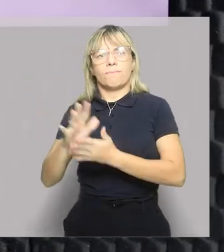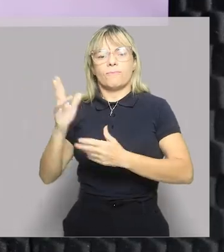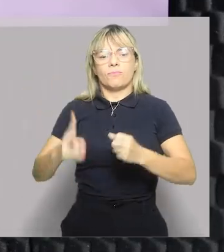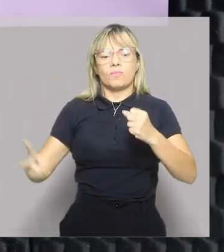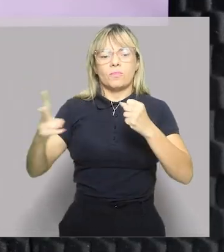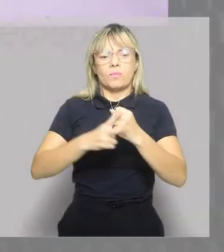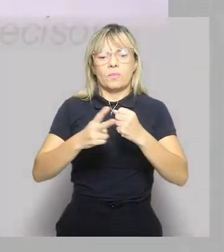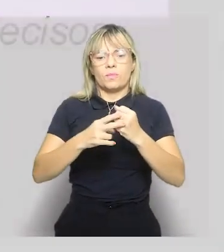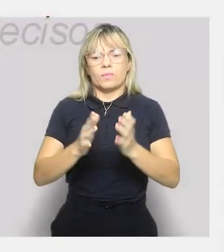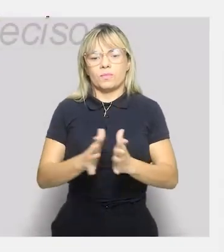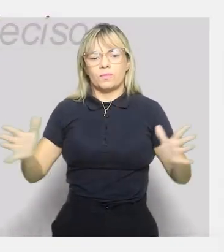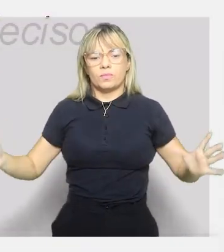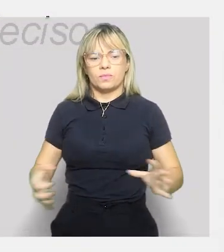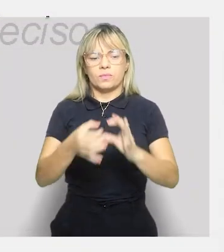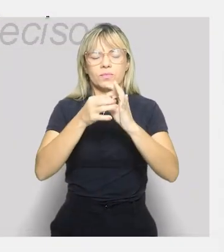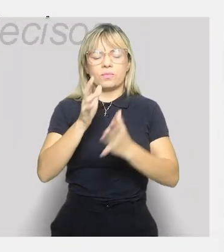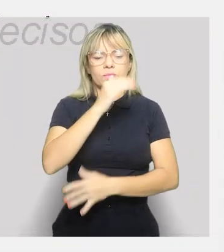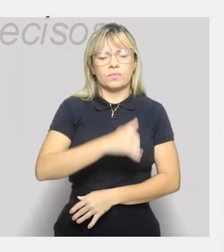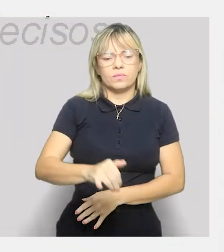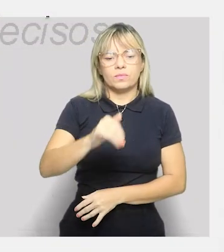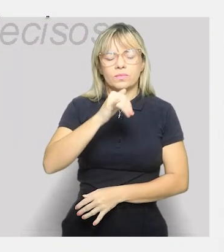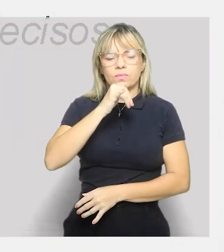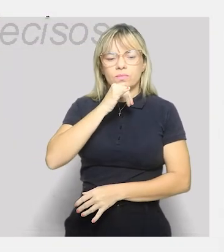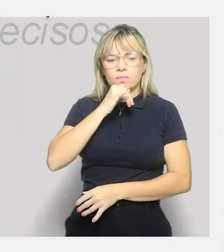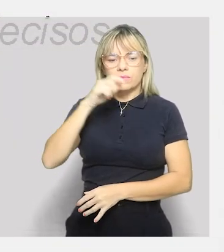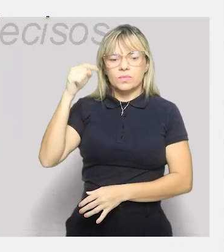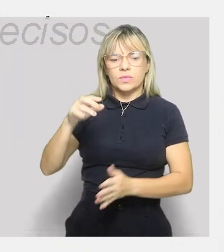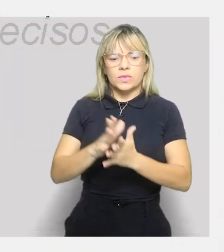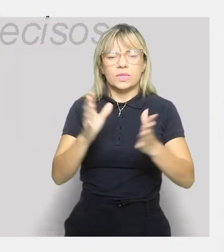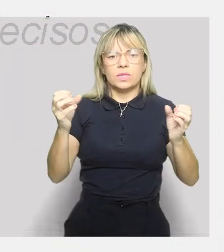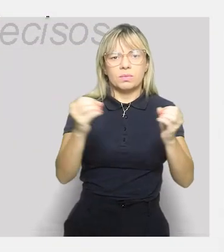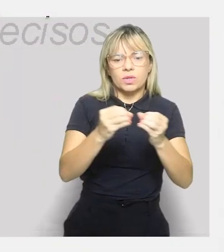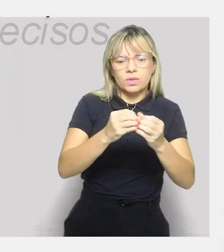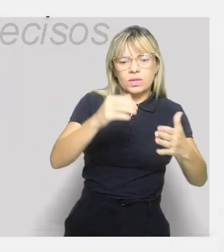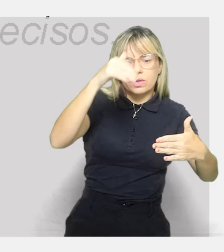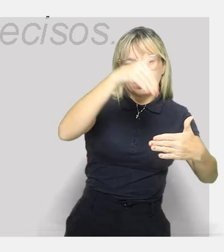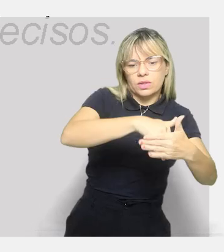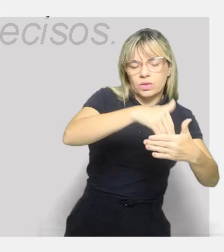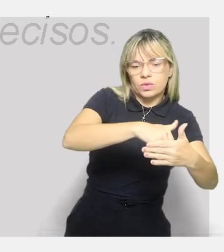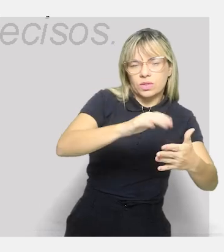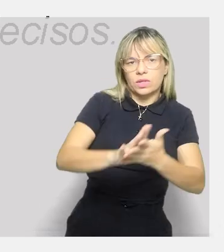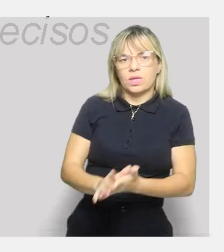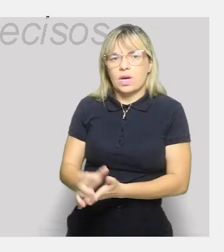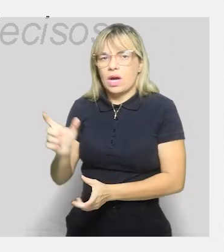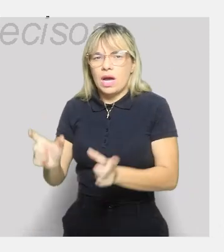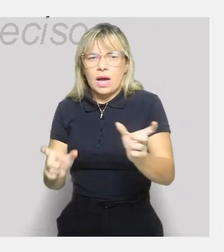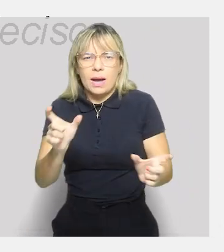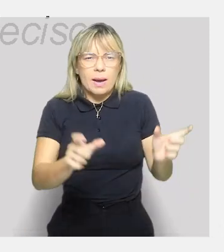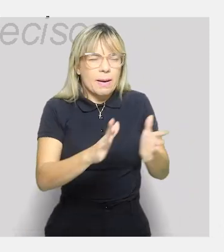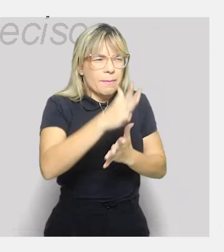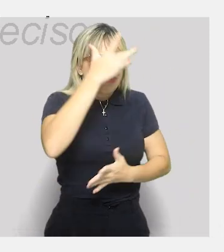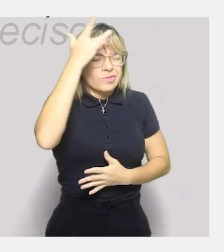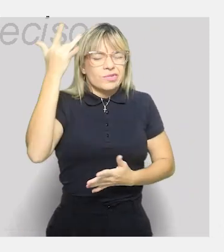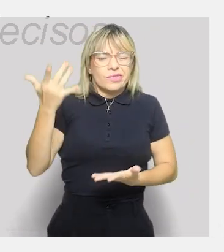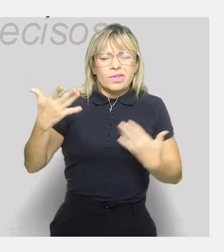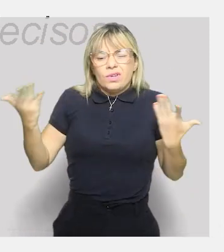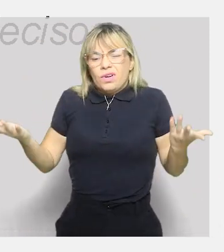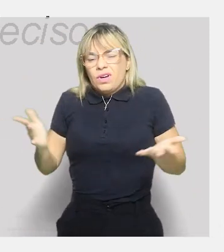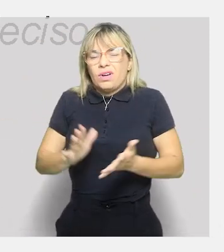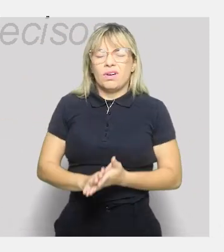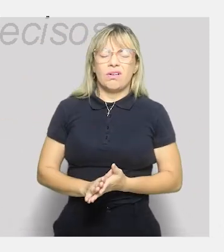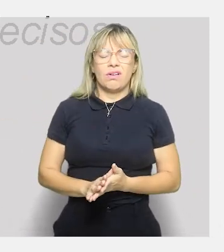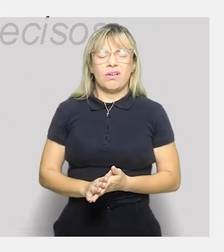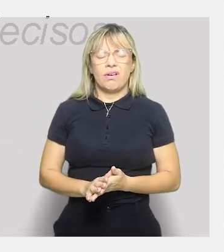ligação. Visualizem na frase: nas vésperas da eleição, os eleitores estão muito